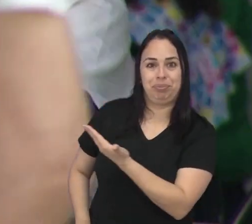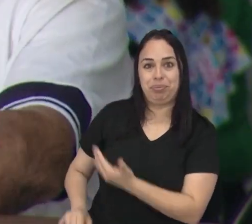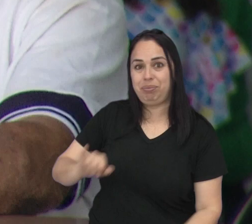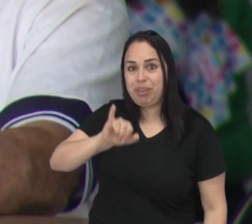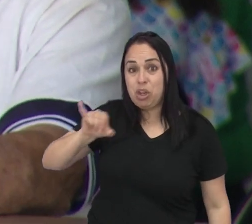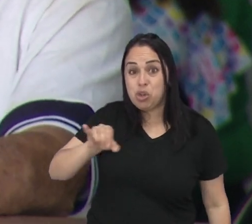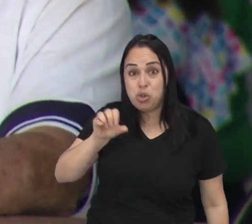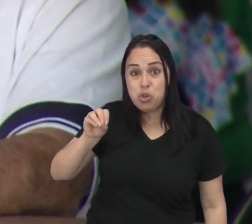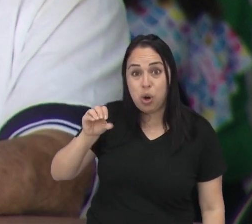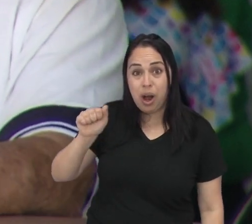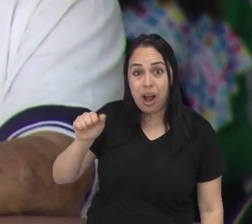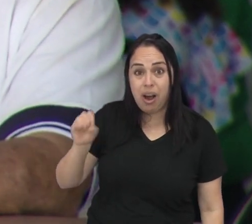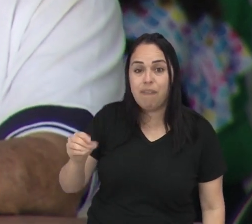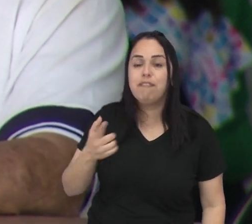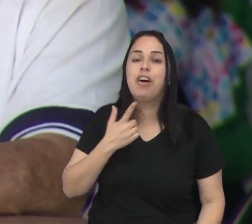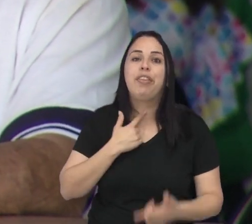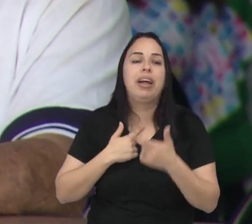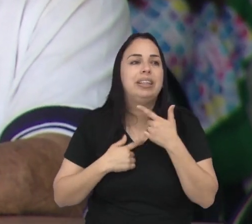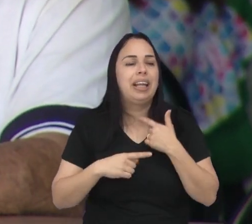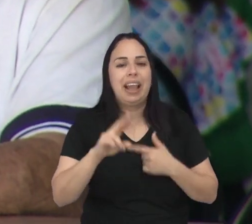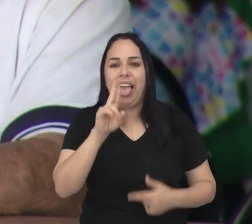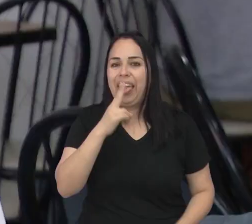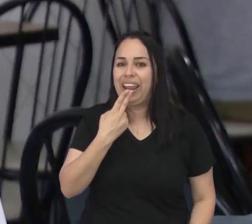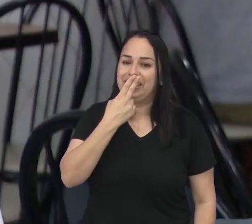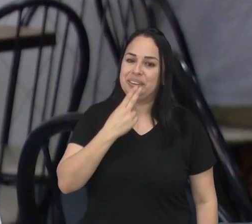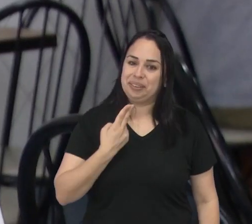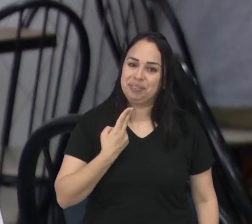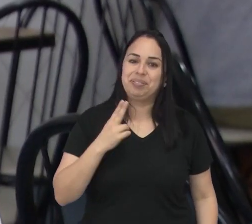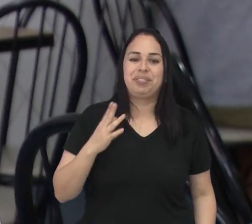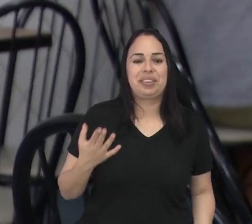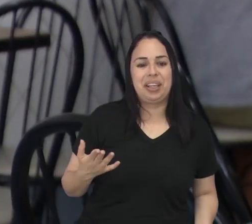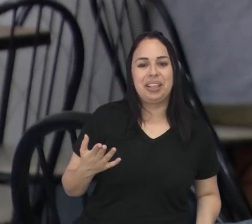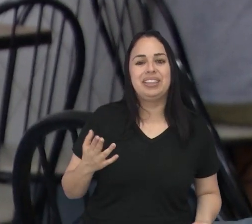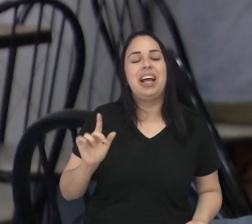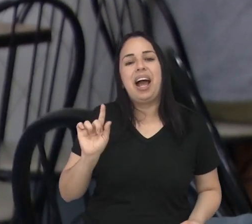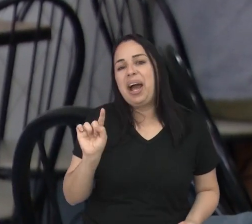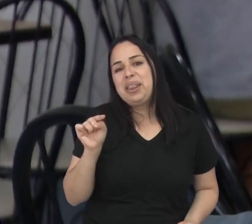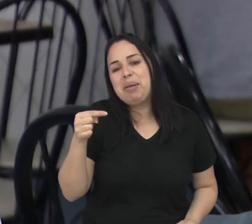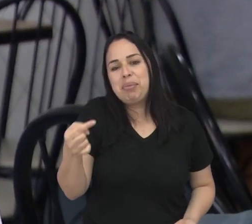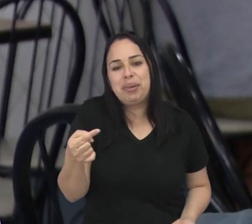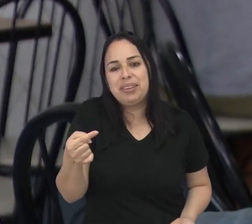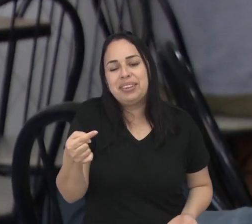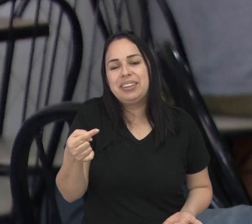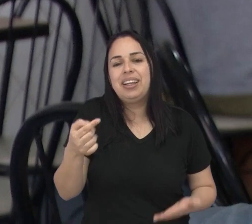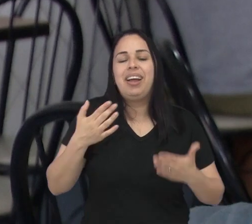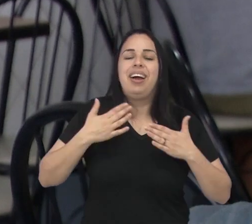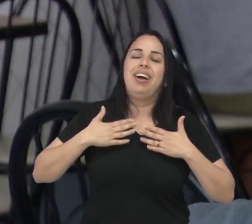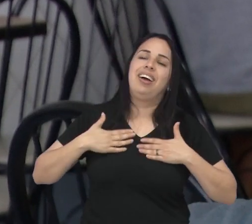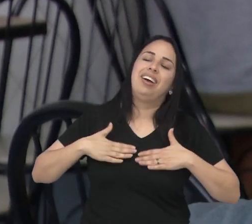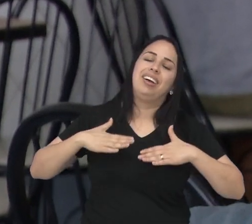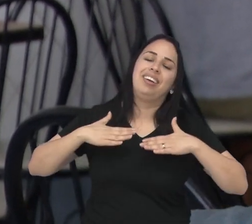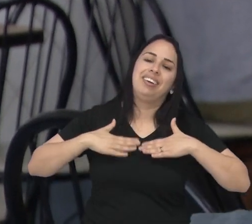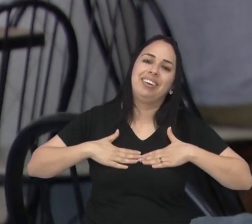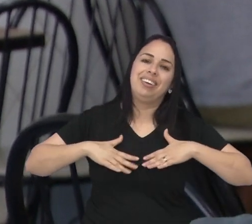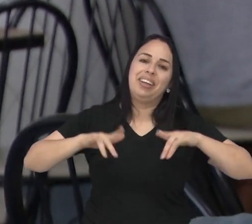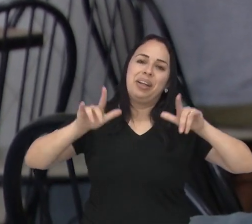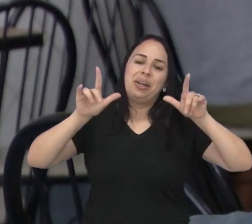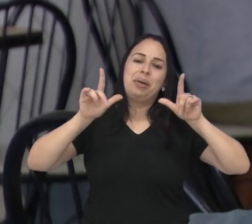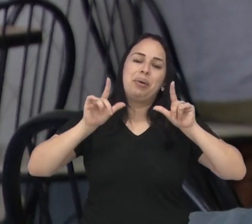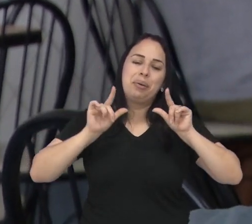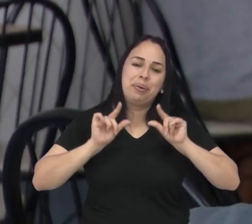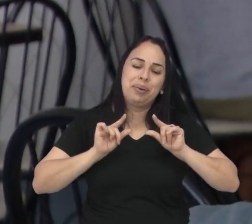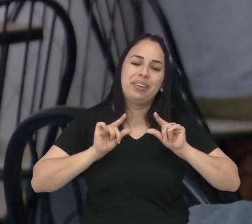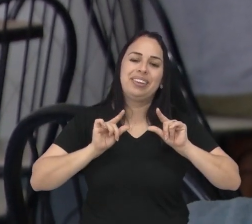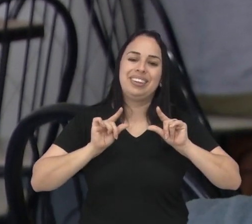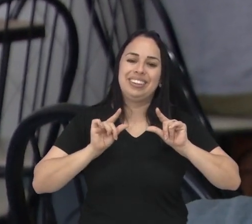caso do seu João, que saiu em busca de um refresco. Toma um sorvetinho aí depois, né, sossegado, né,